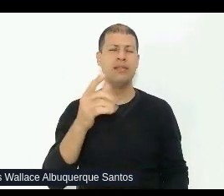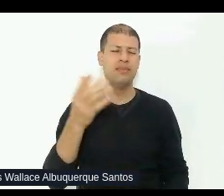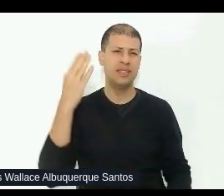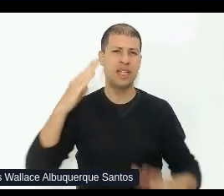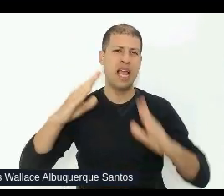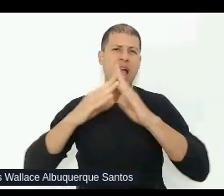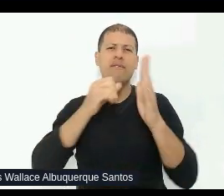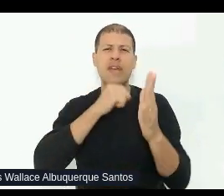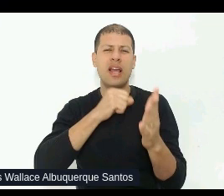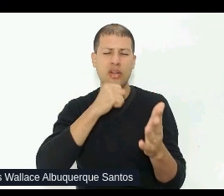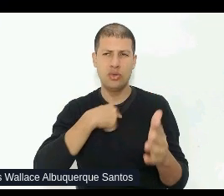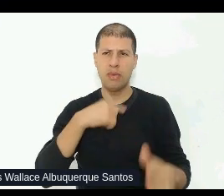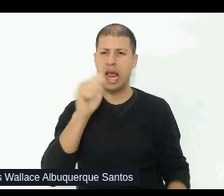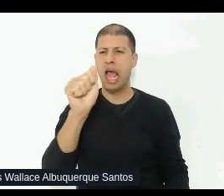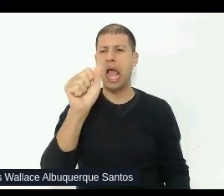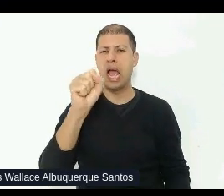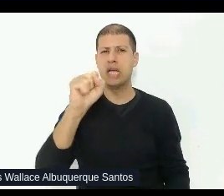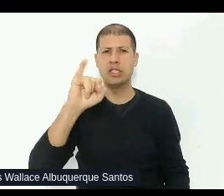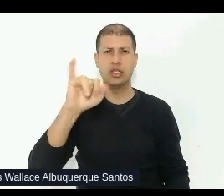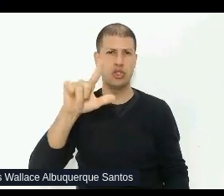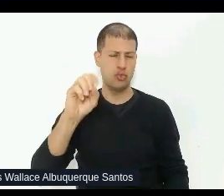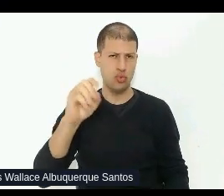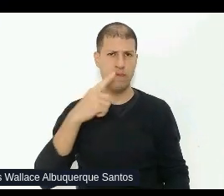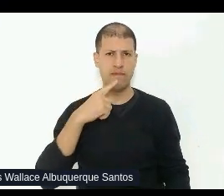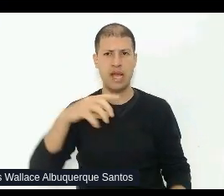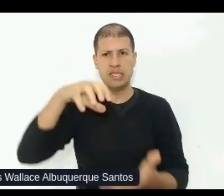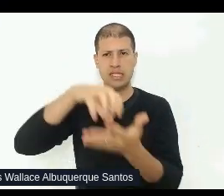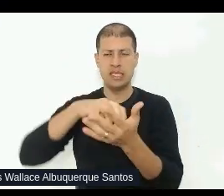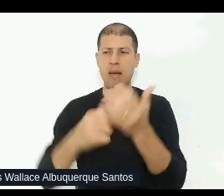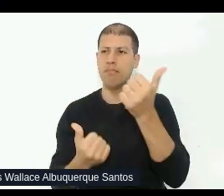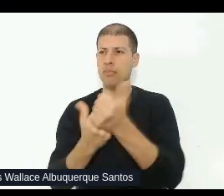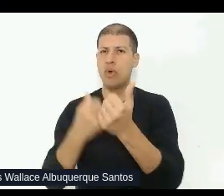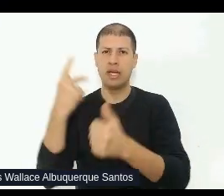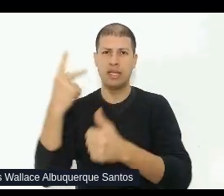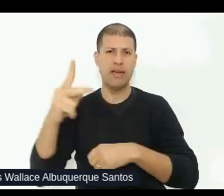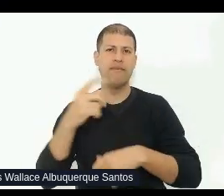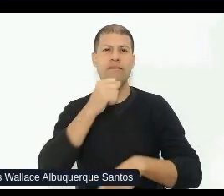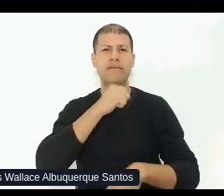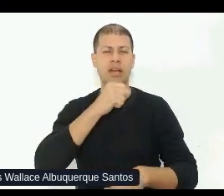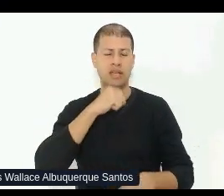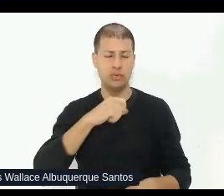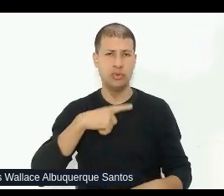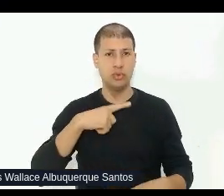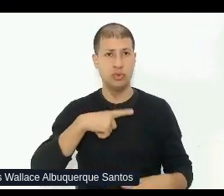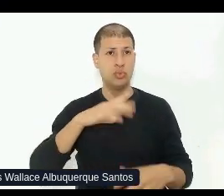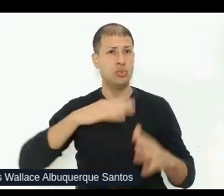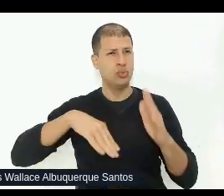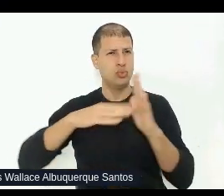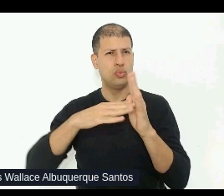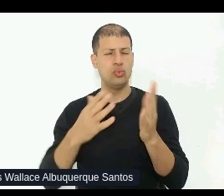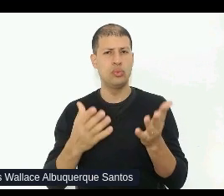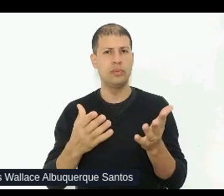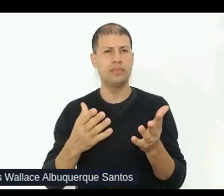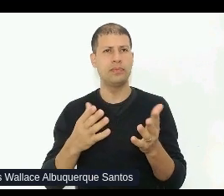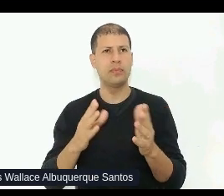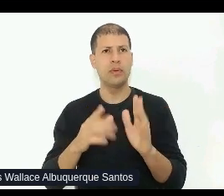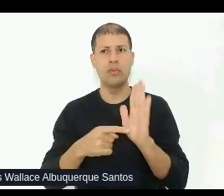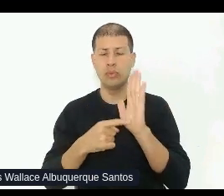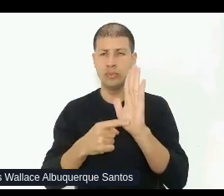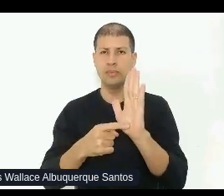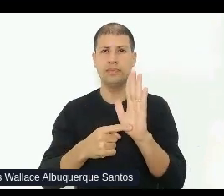desse termo, né, as pessoas chamam de centro de apoio ao idoso. E aí foi quando começou assim, minha visão